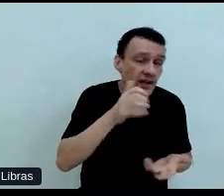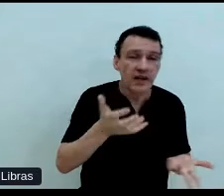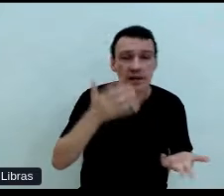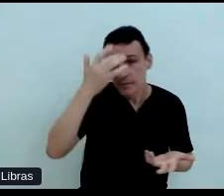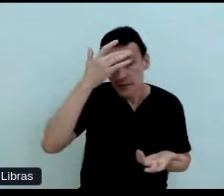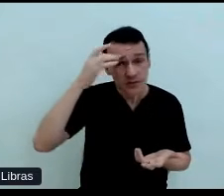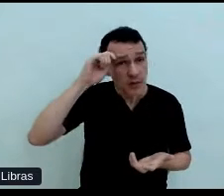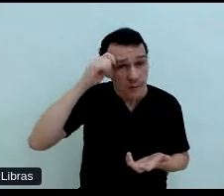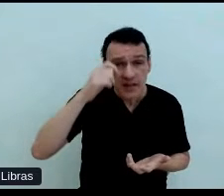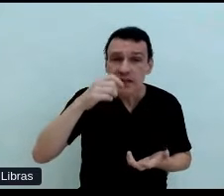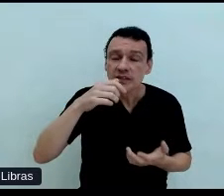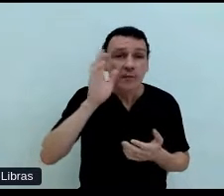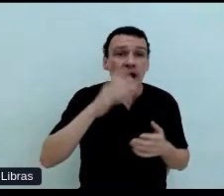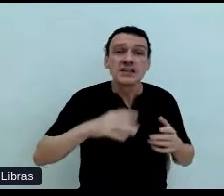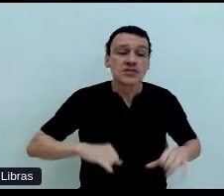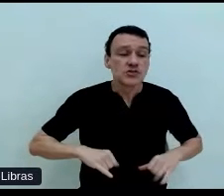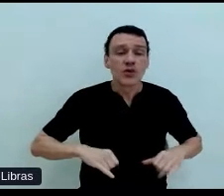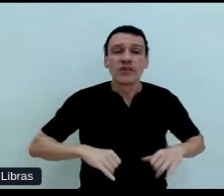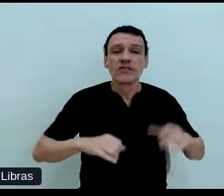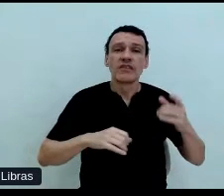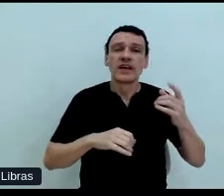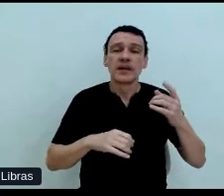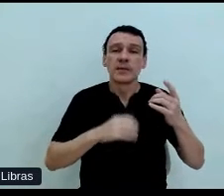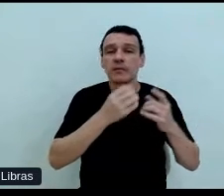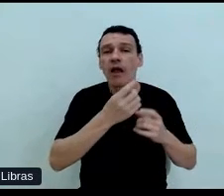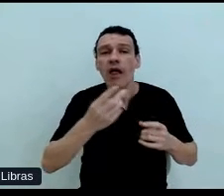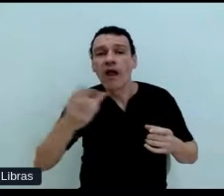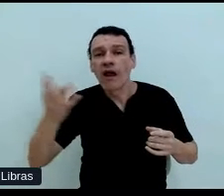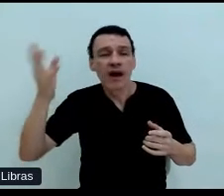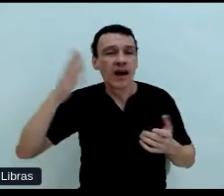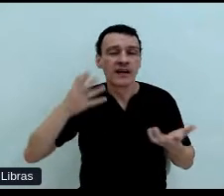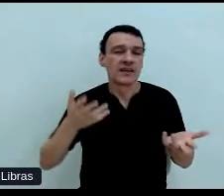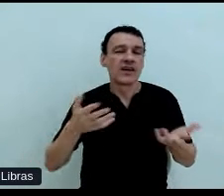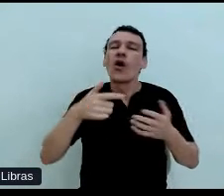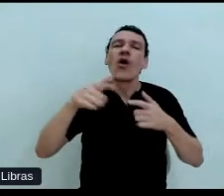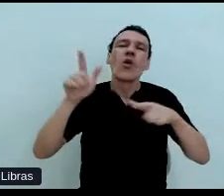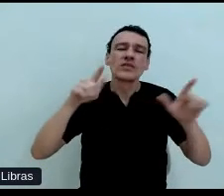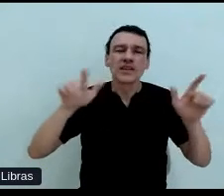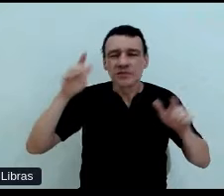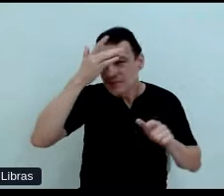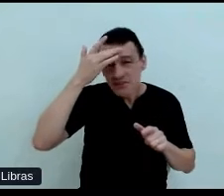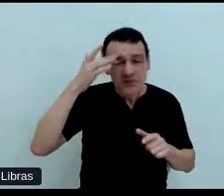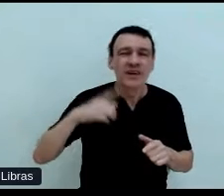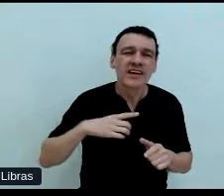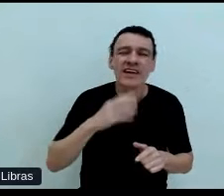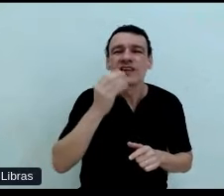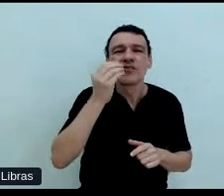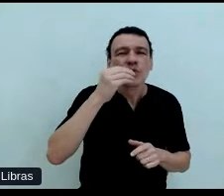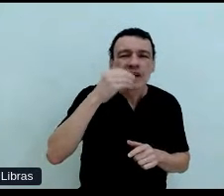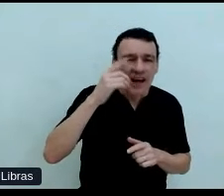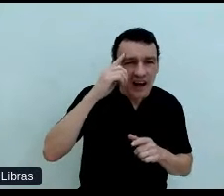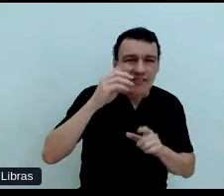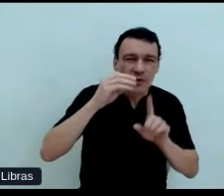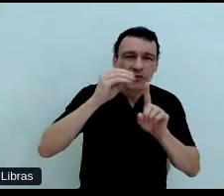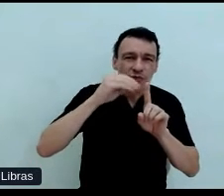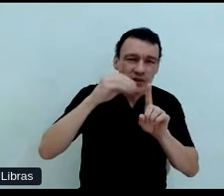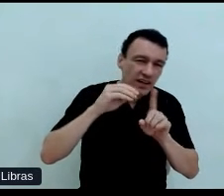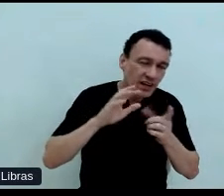pretas e tantas outras pessoas que são vulneráveis dentro da nossa sociedade, né? Pessoas mais